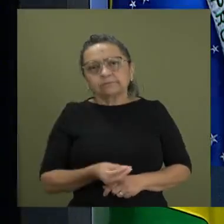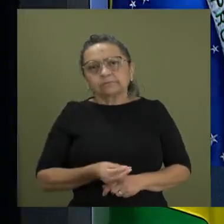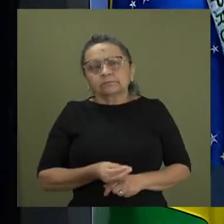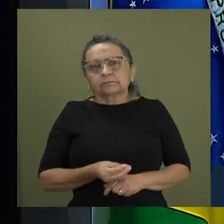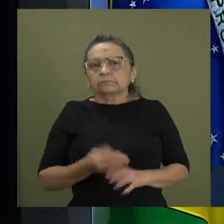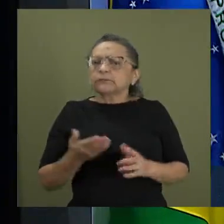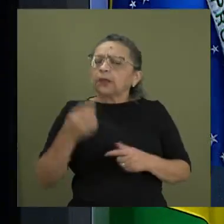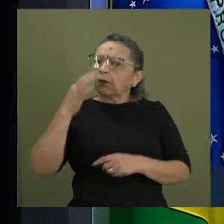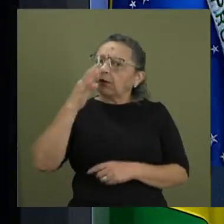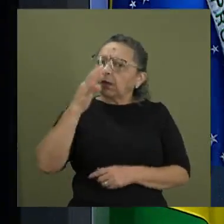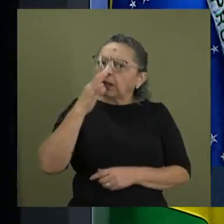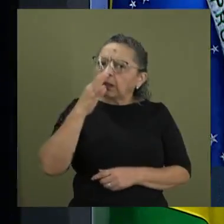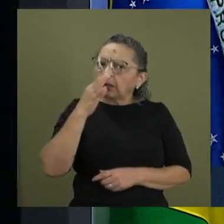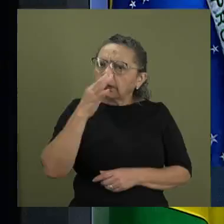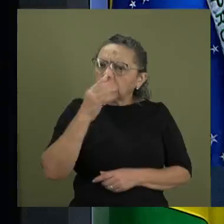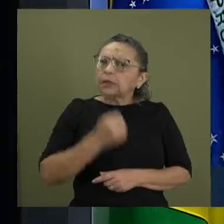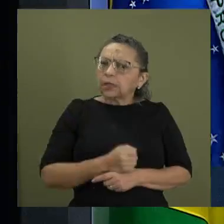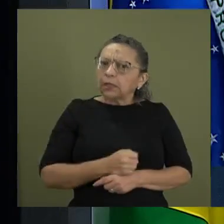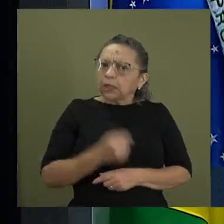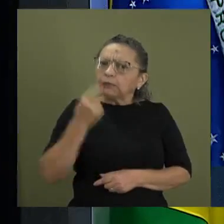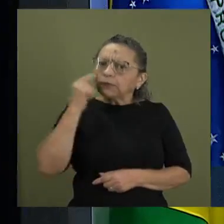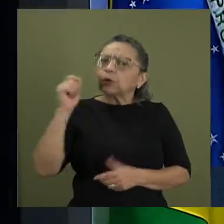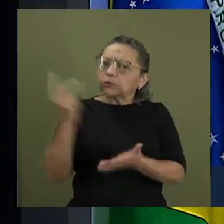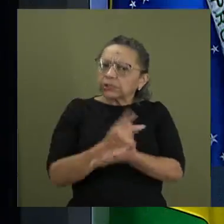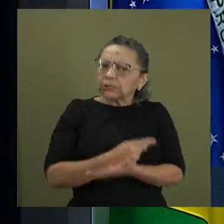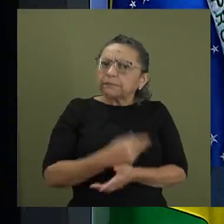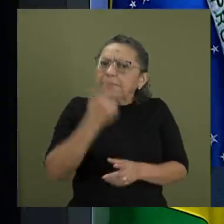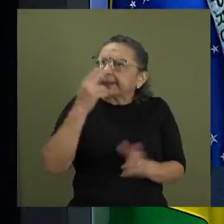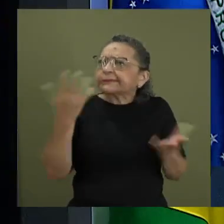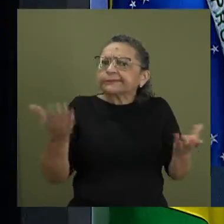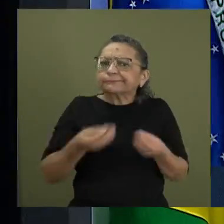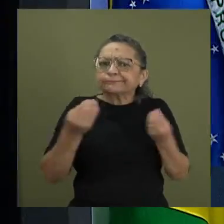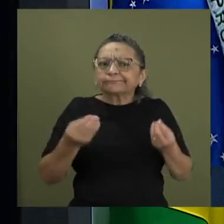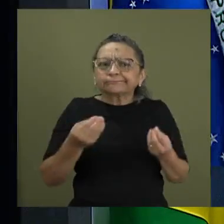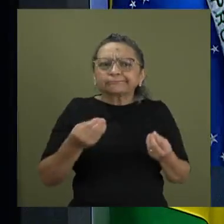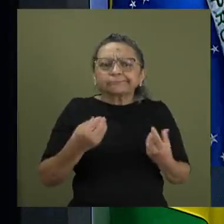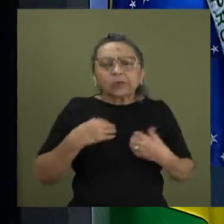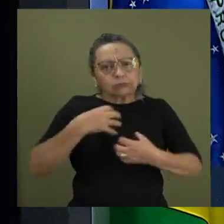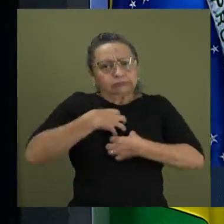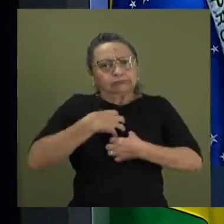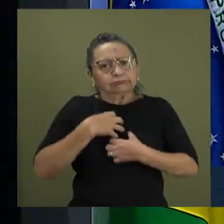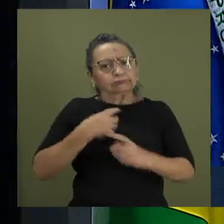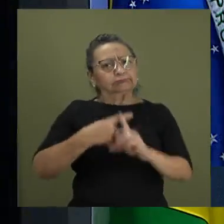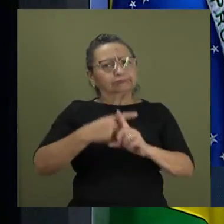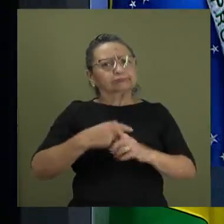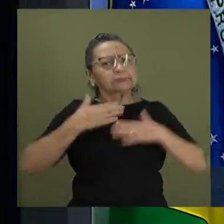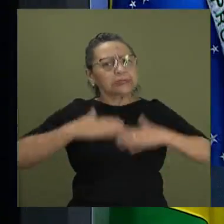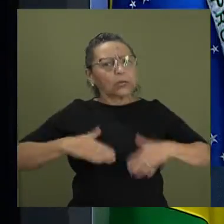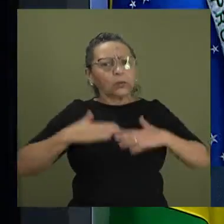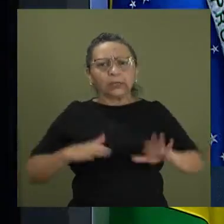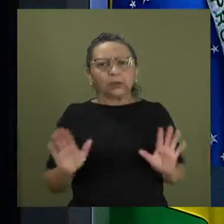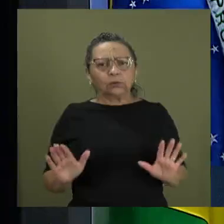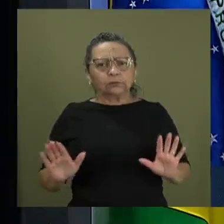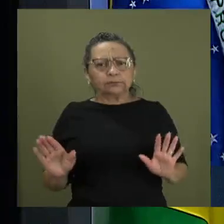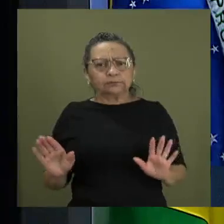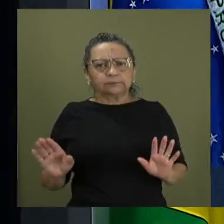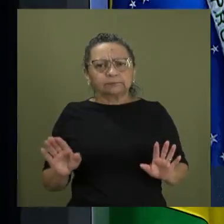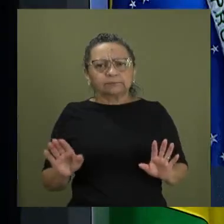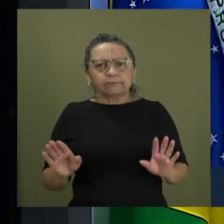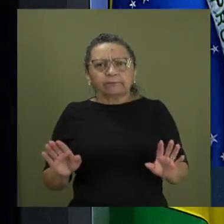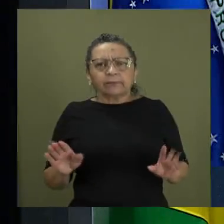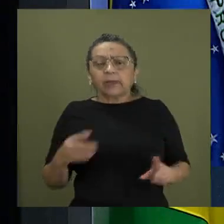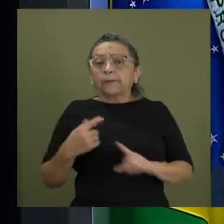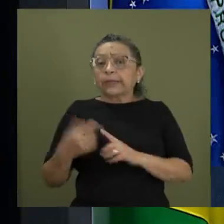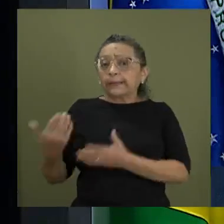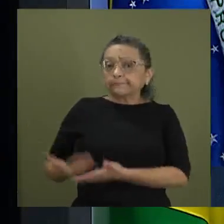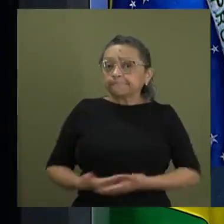e vejo com muito otimismo o que está acontecendo, com muita serenidade, porque esse